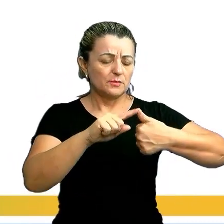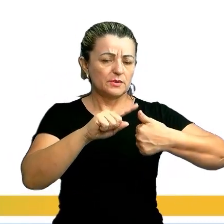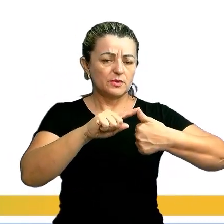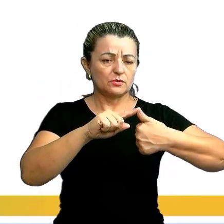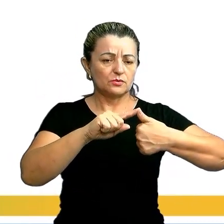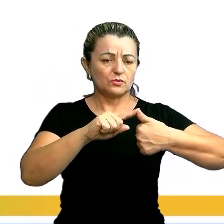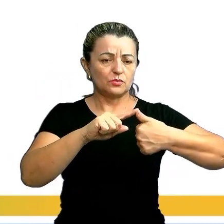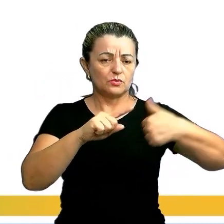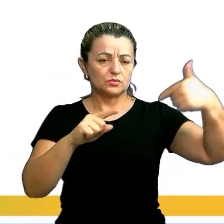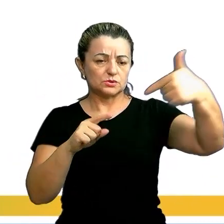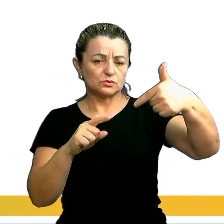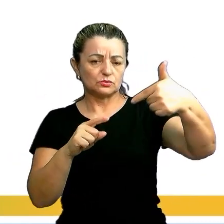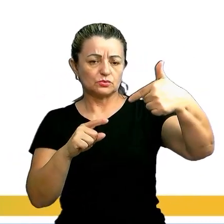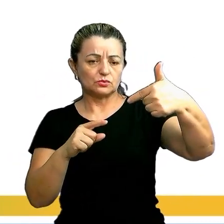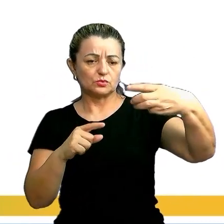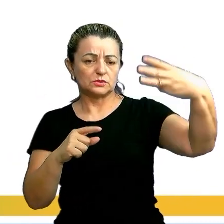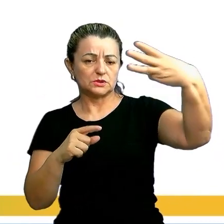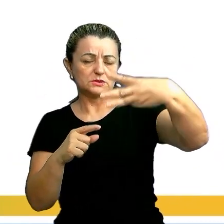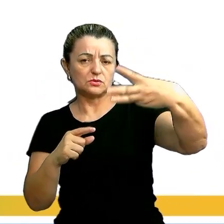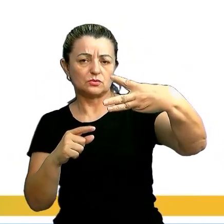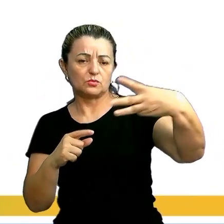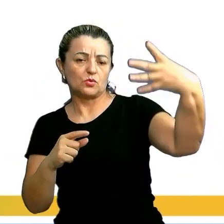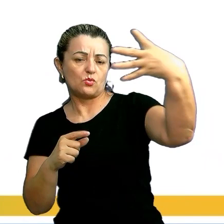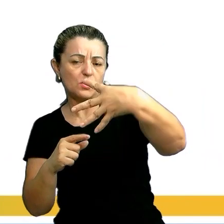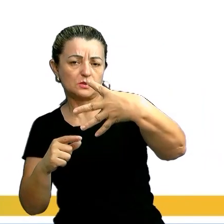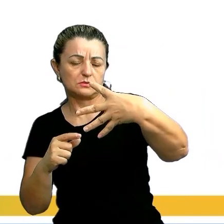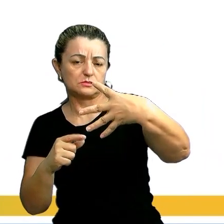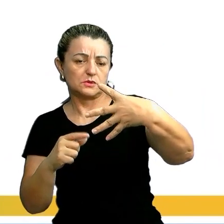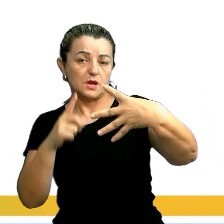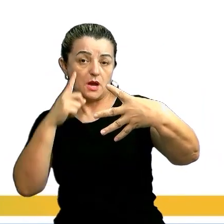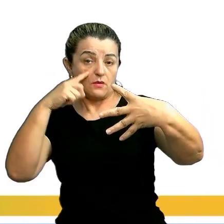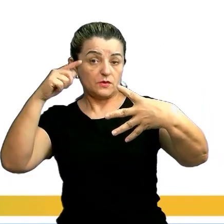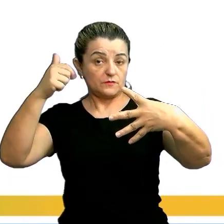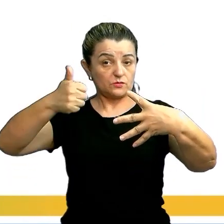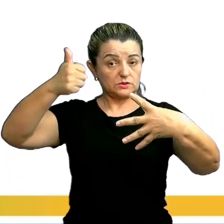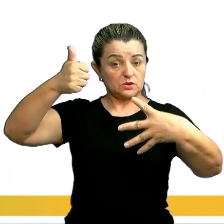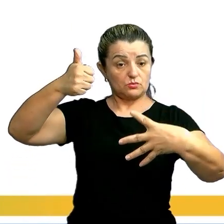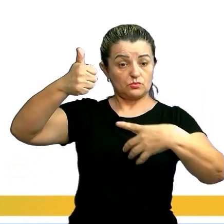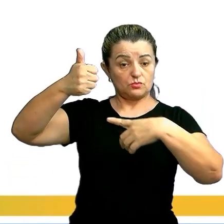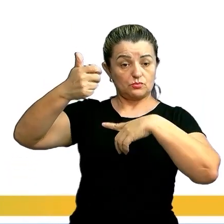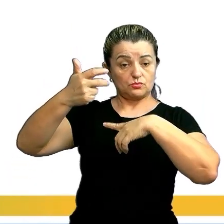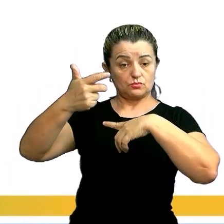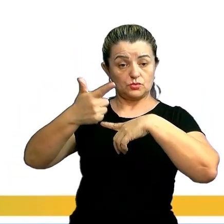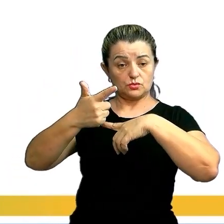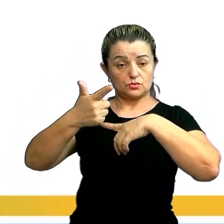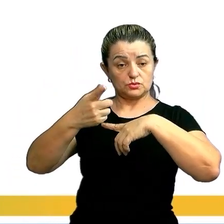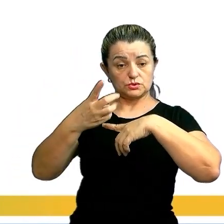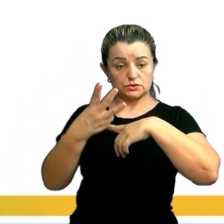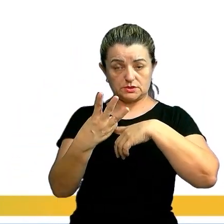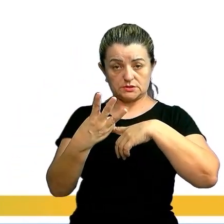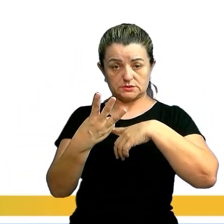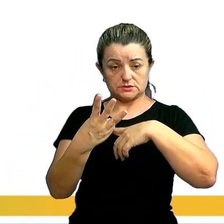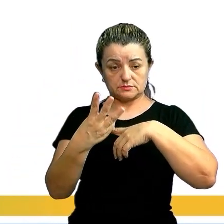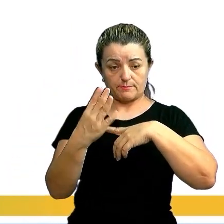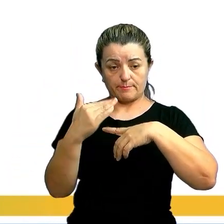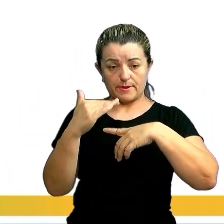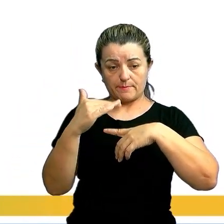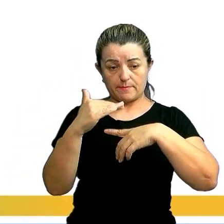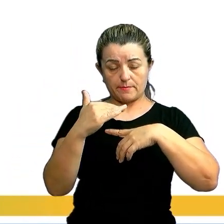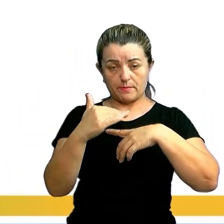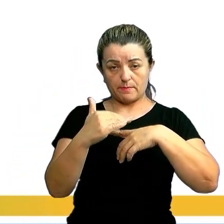Primeiro são os equinodermatos, depois os urocordados, depois os cefalocordados e depois